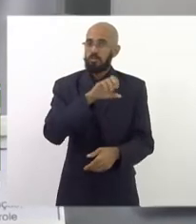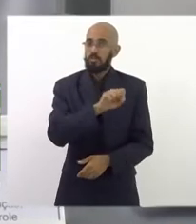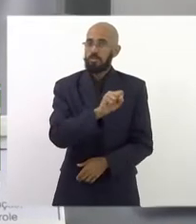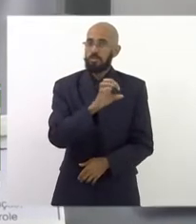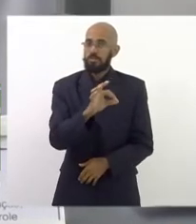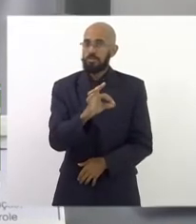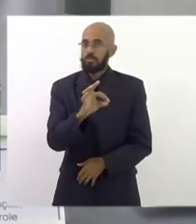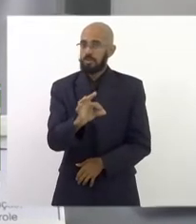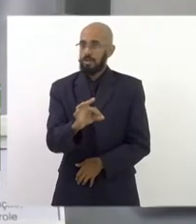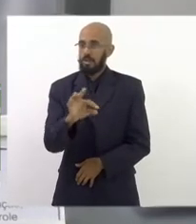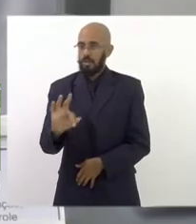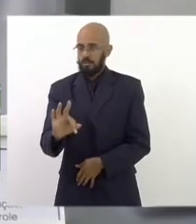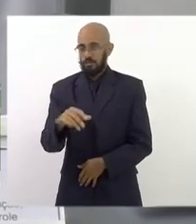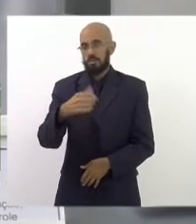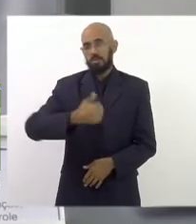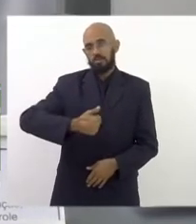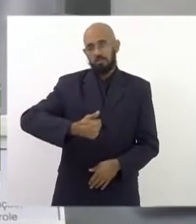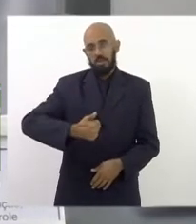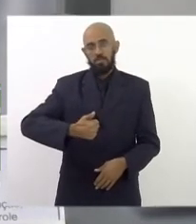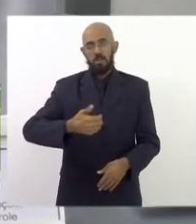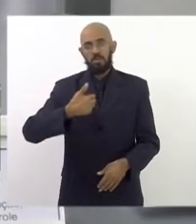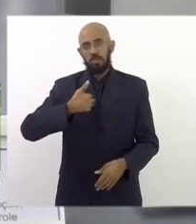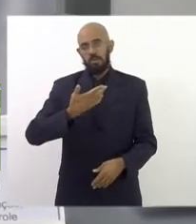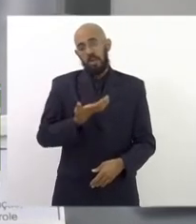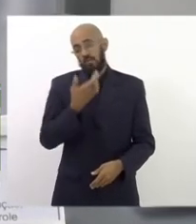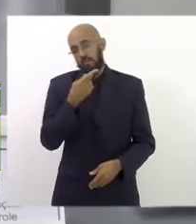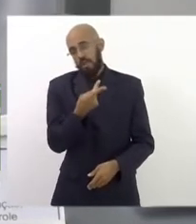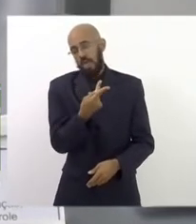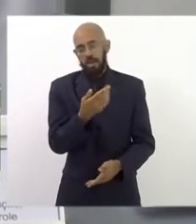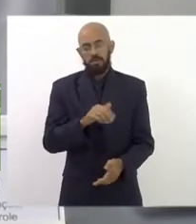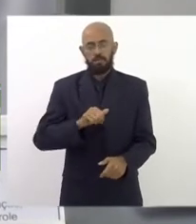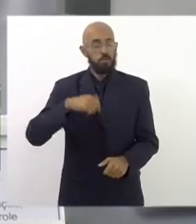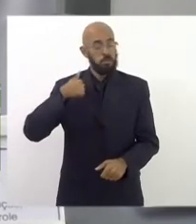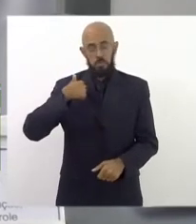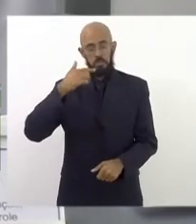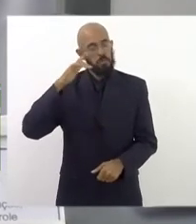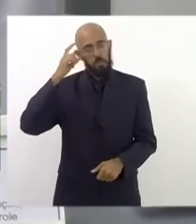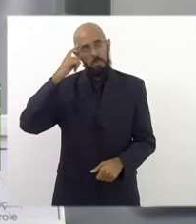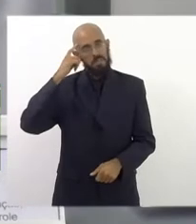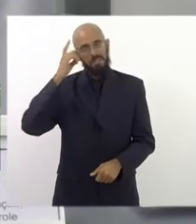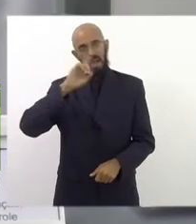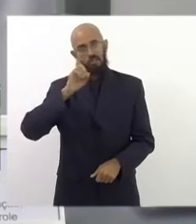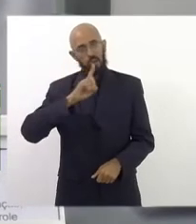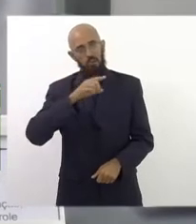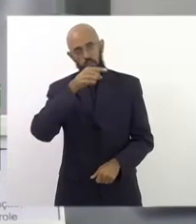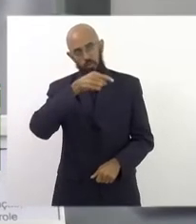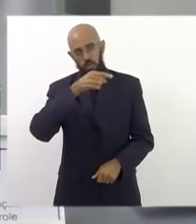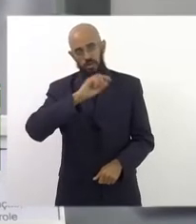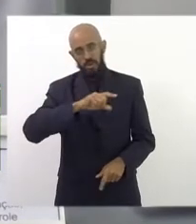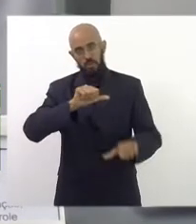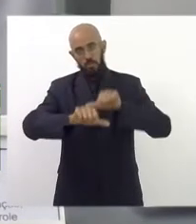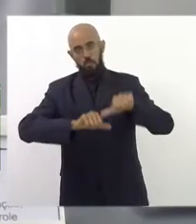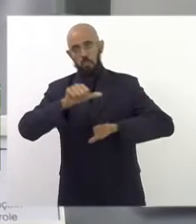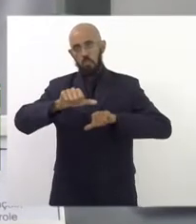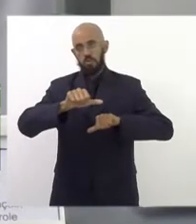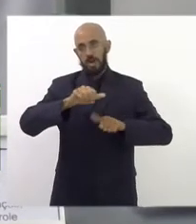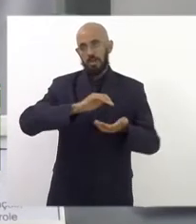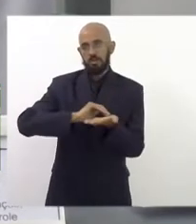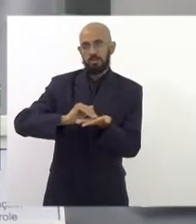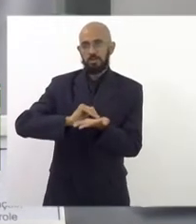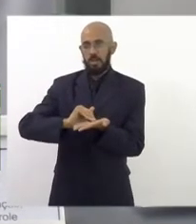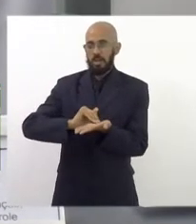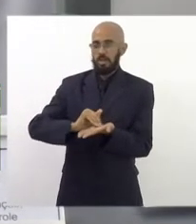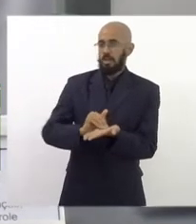esta já é a primeira questão que eu coloco. Não imaginava que o senhor fosse sair da Secretaria de Fazenda